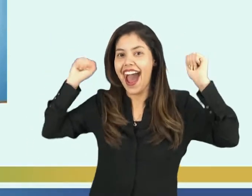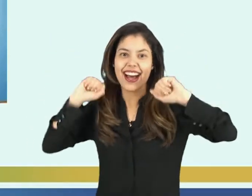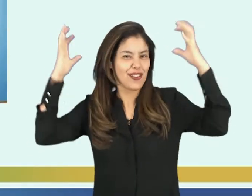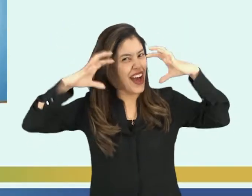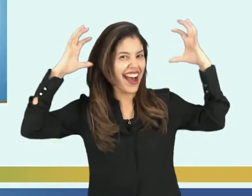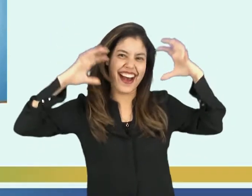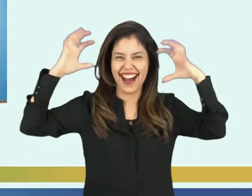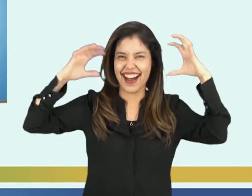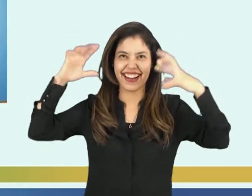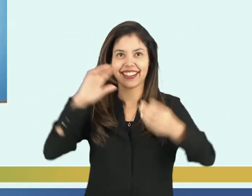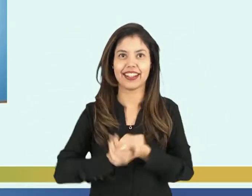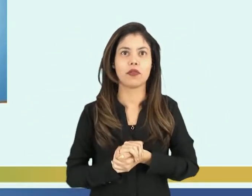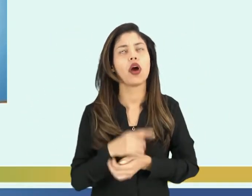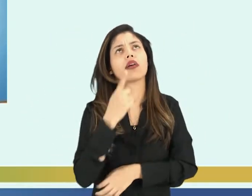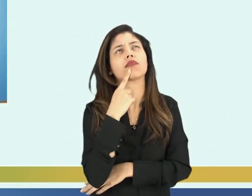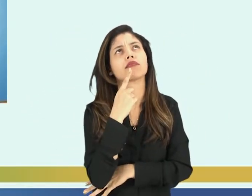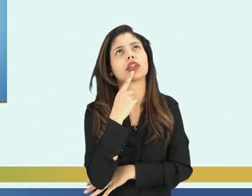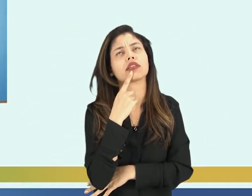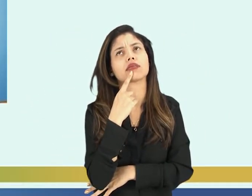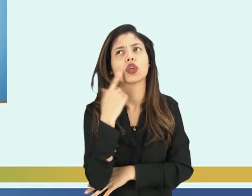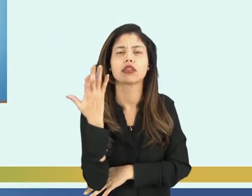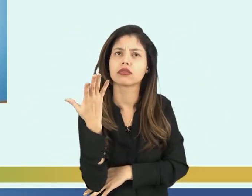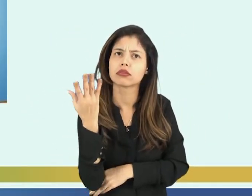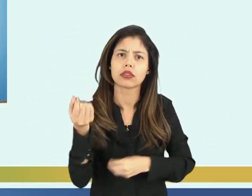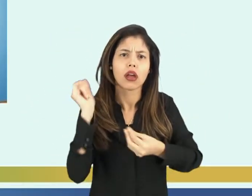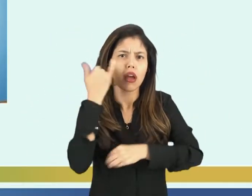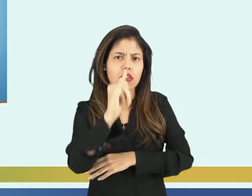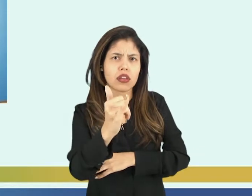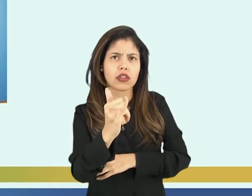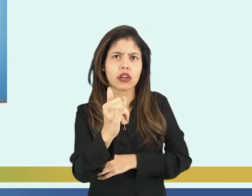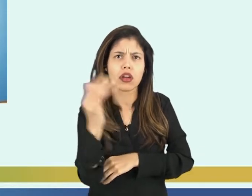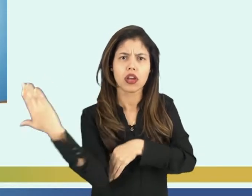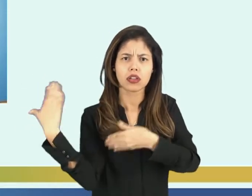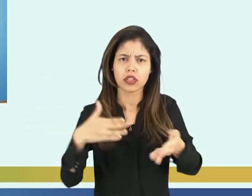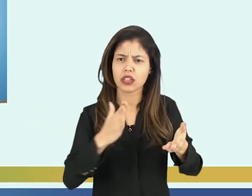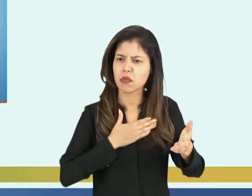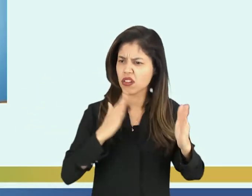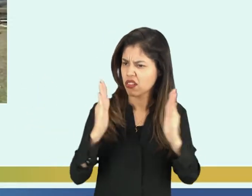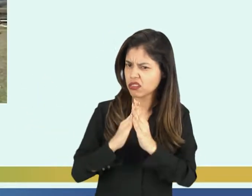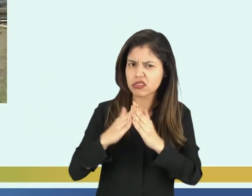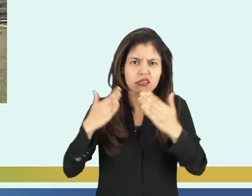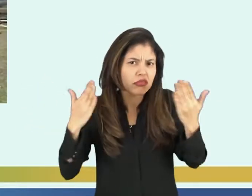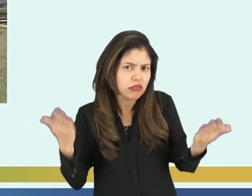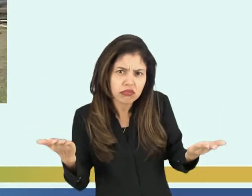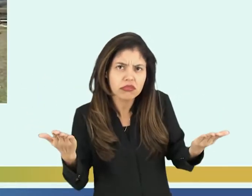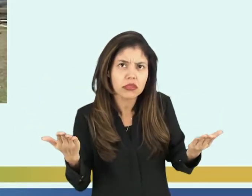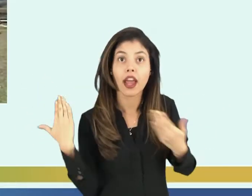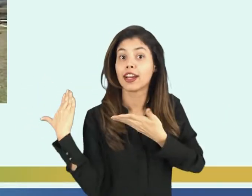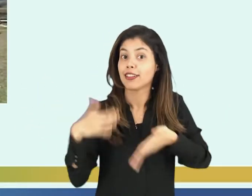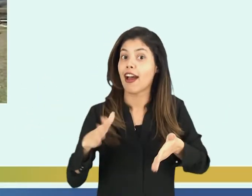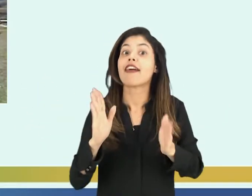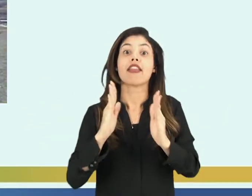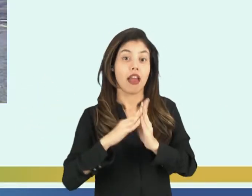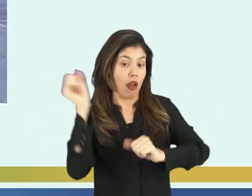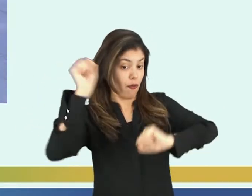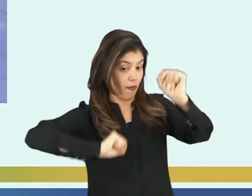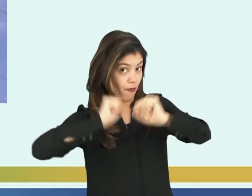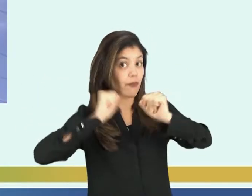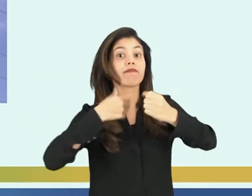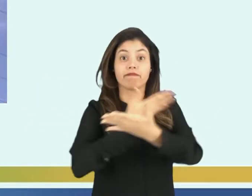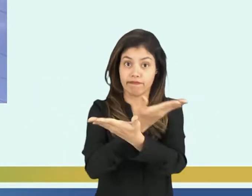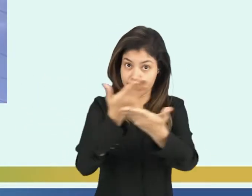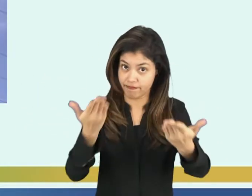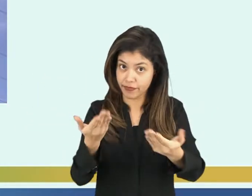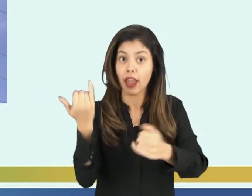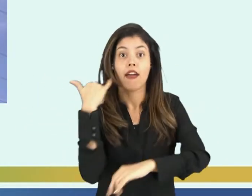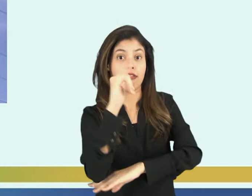Eba! Chuva! Ué, mas como a energia elétrica chega aqui na minha casa? Para chegar das usinas até a sua